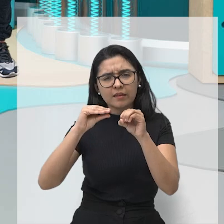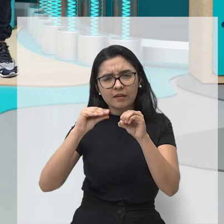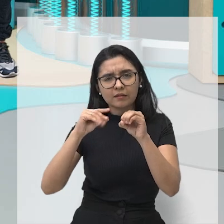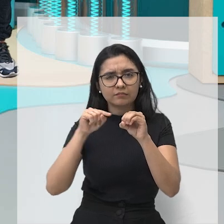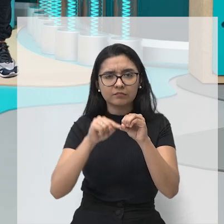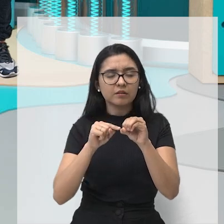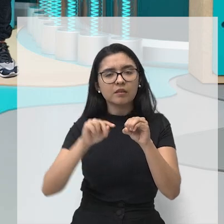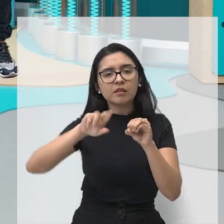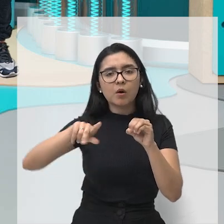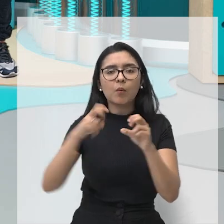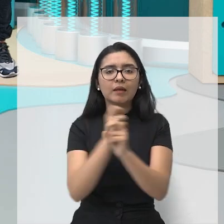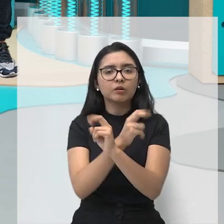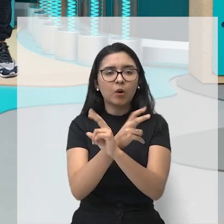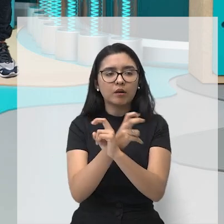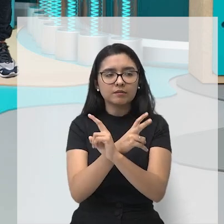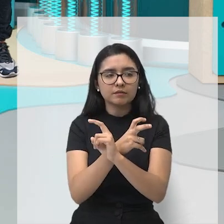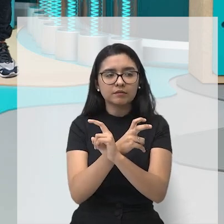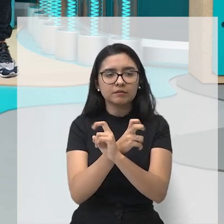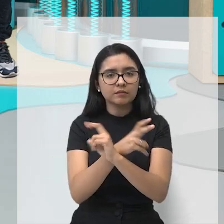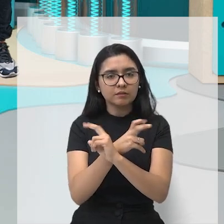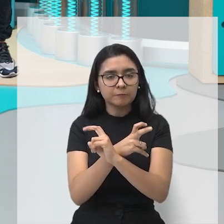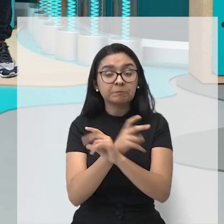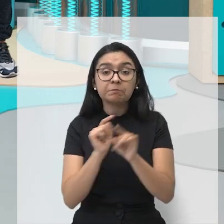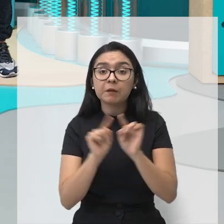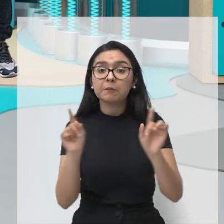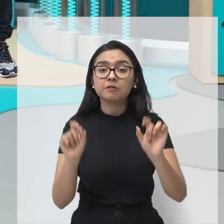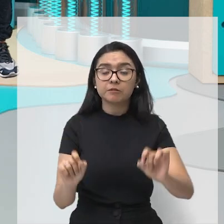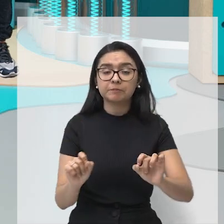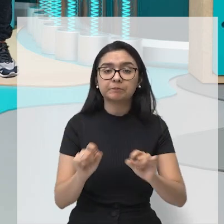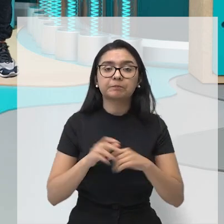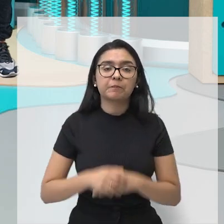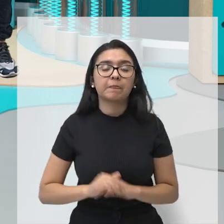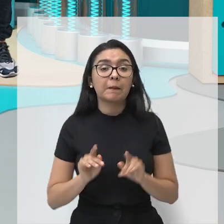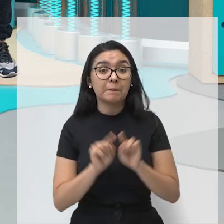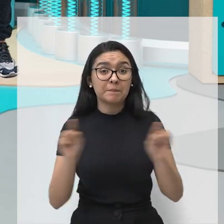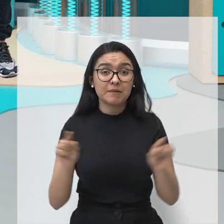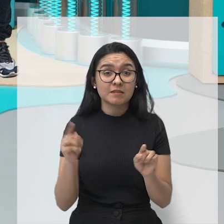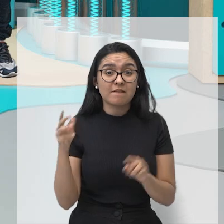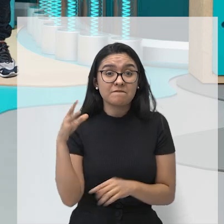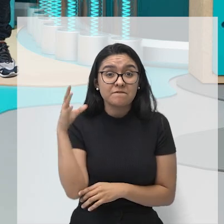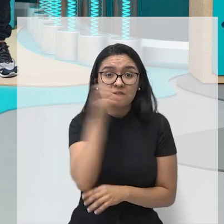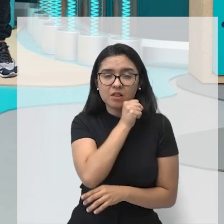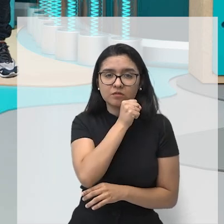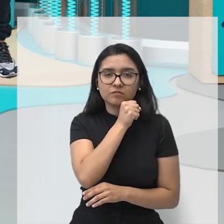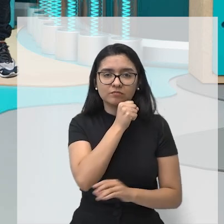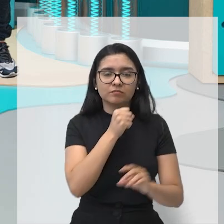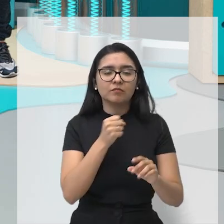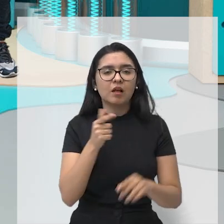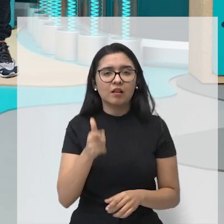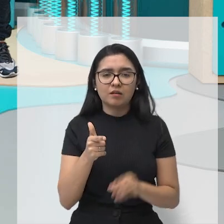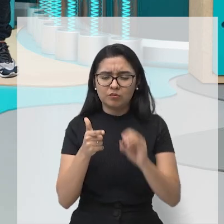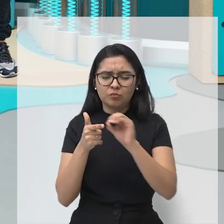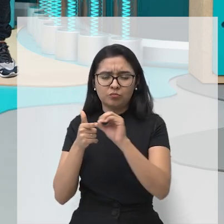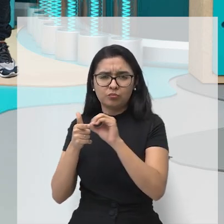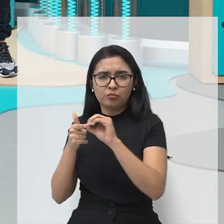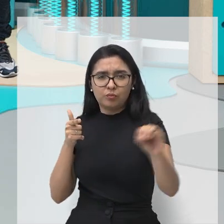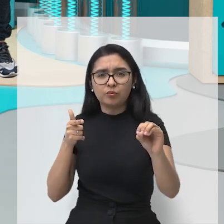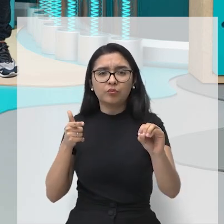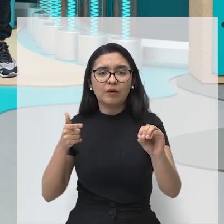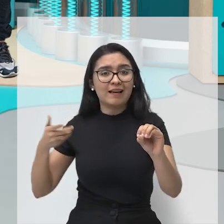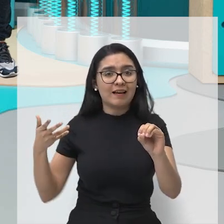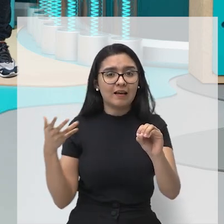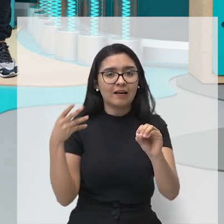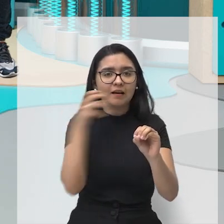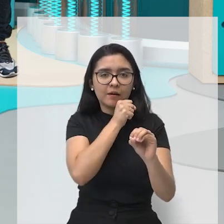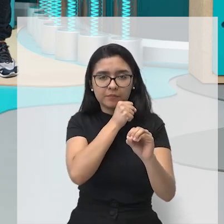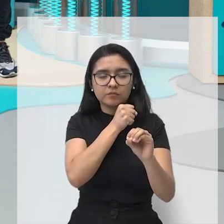é tóxica, né, como já falei para vocês, porém, a velocidade que é empregada ali no momento do